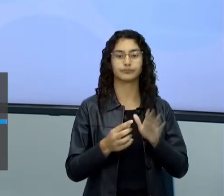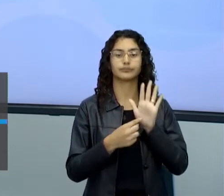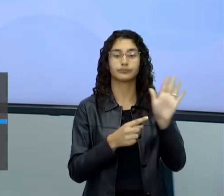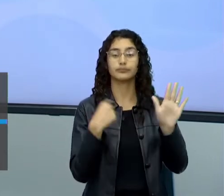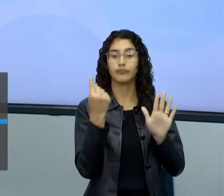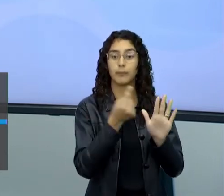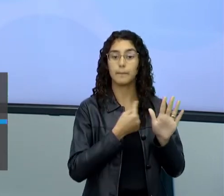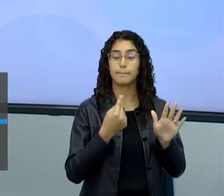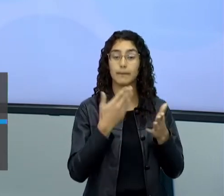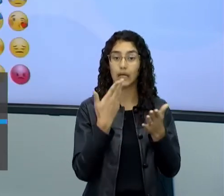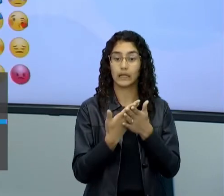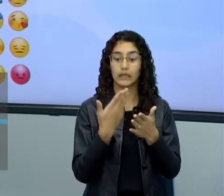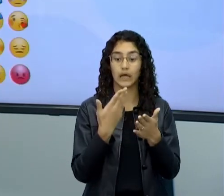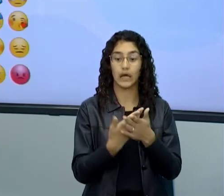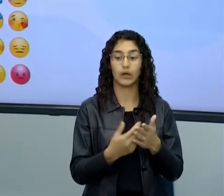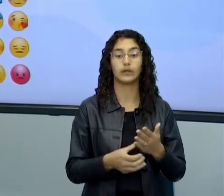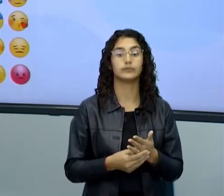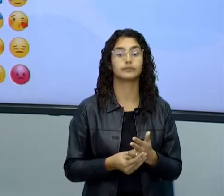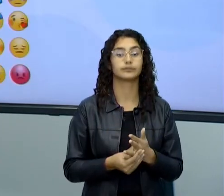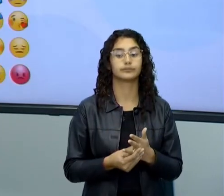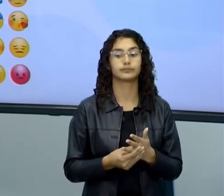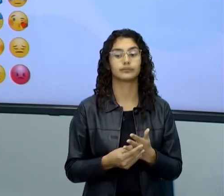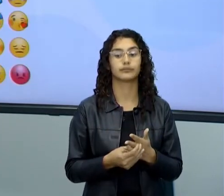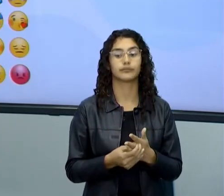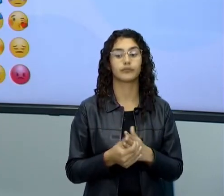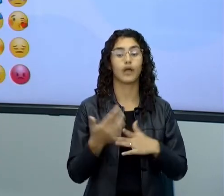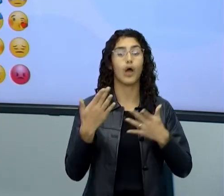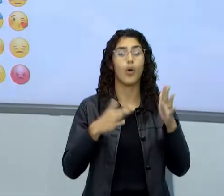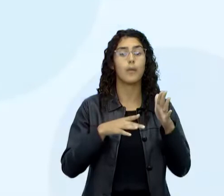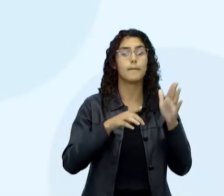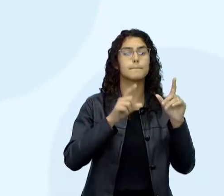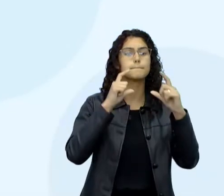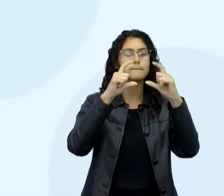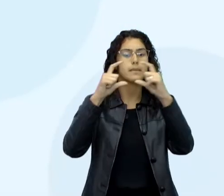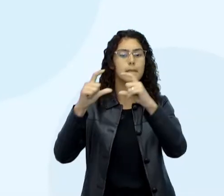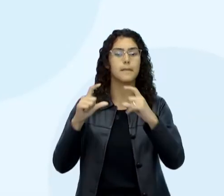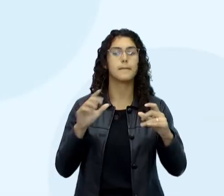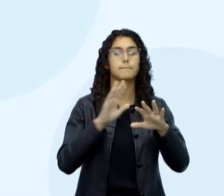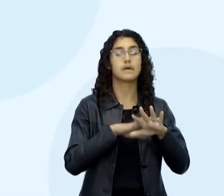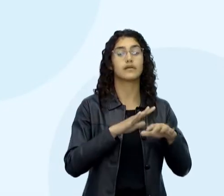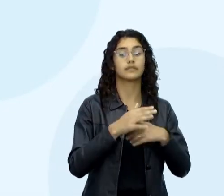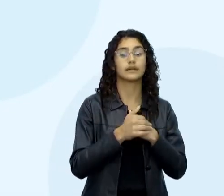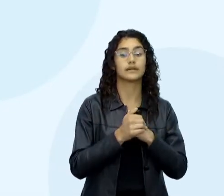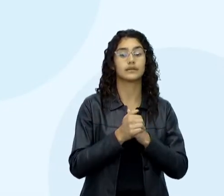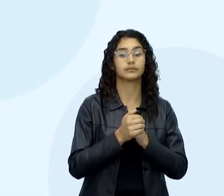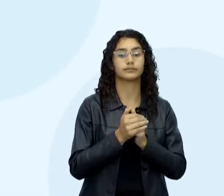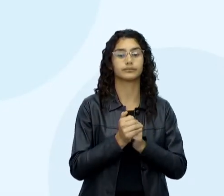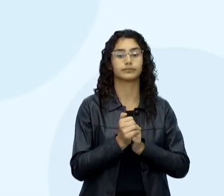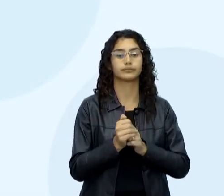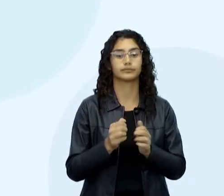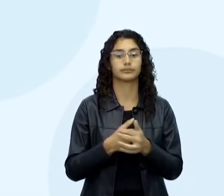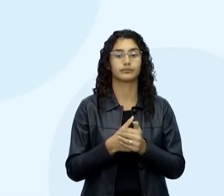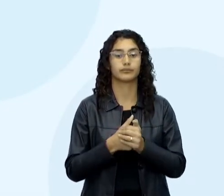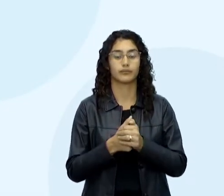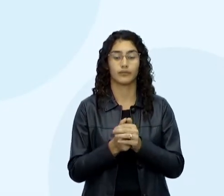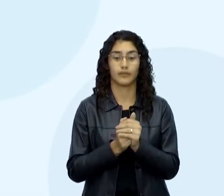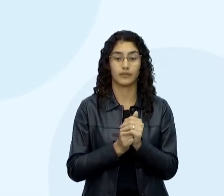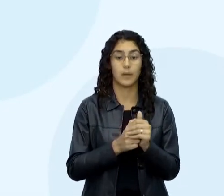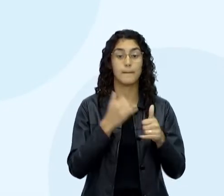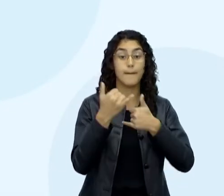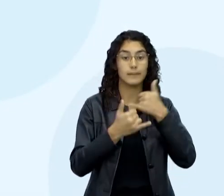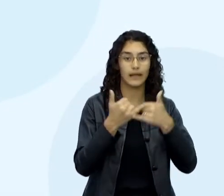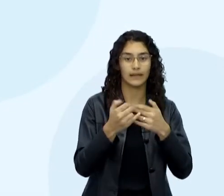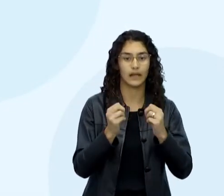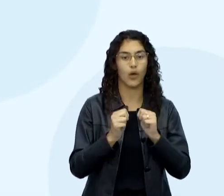para a gente aqui na nossa aula algumas manchetes e para fazer uma brincadeira